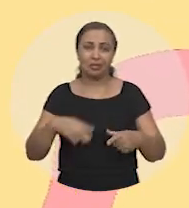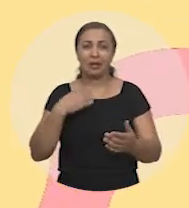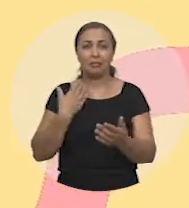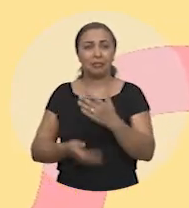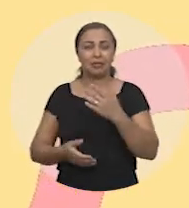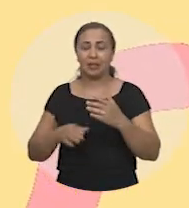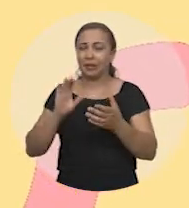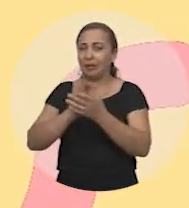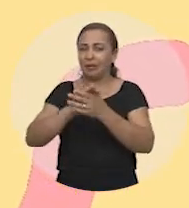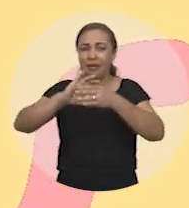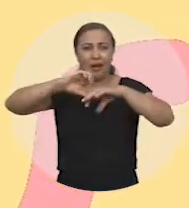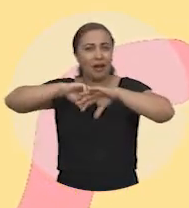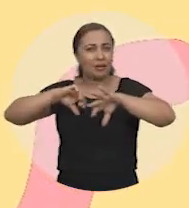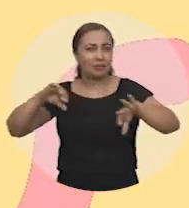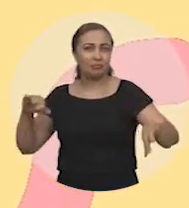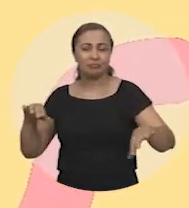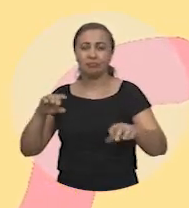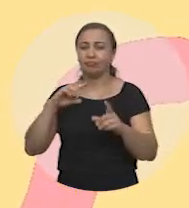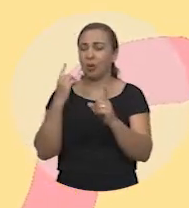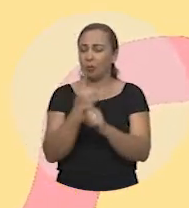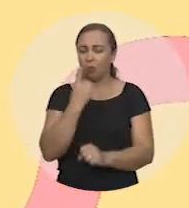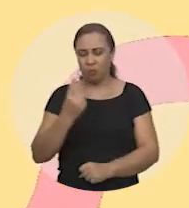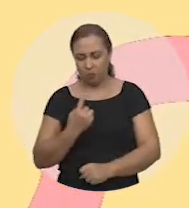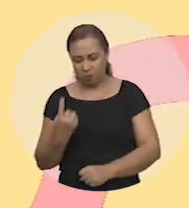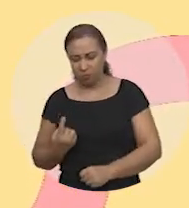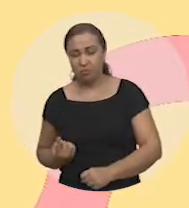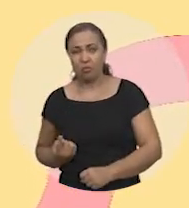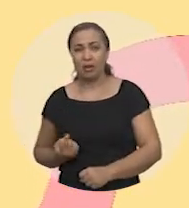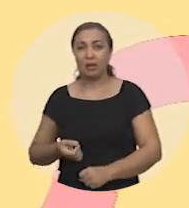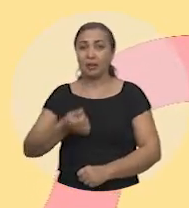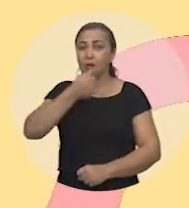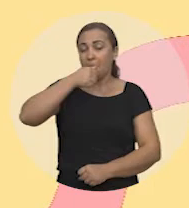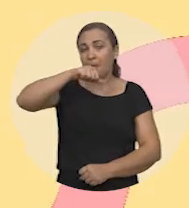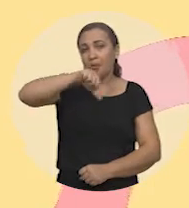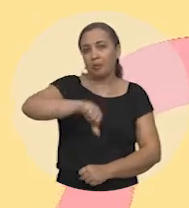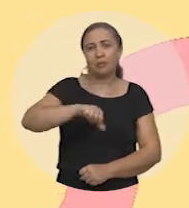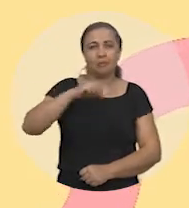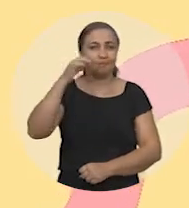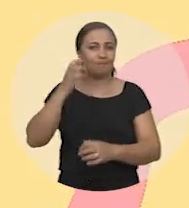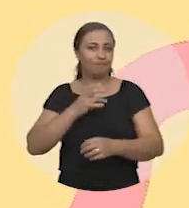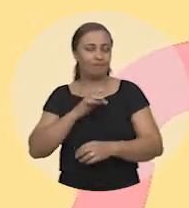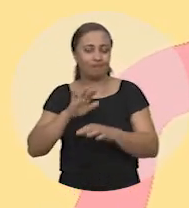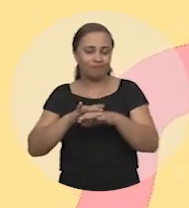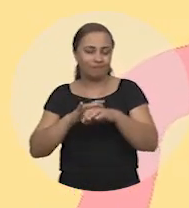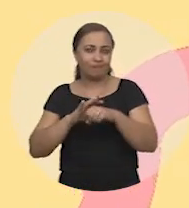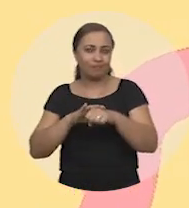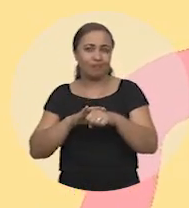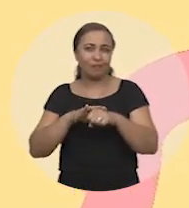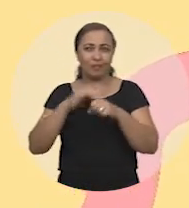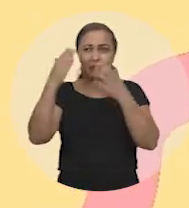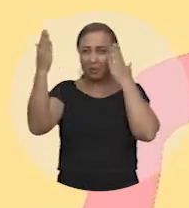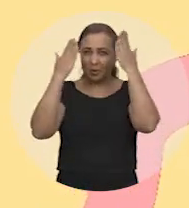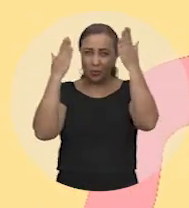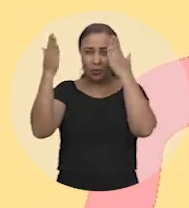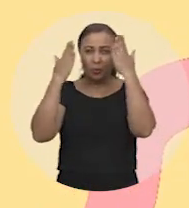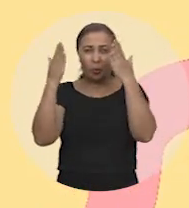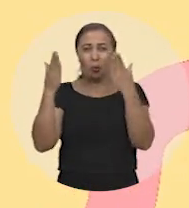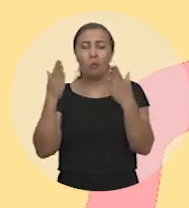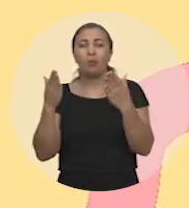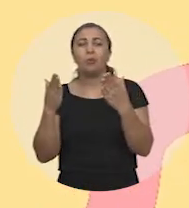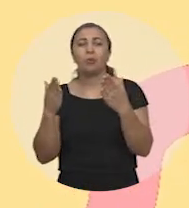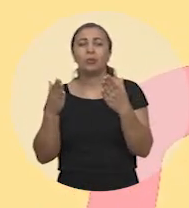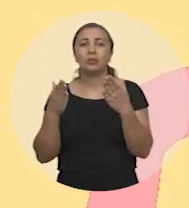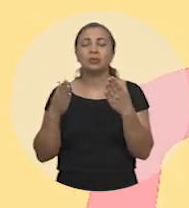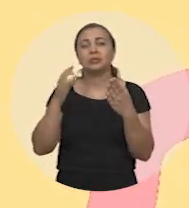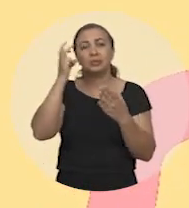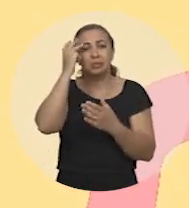ameaça de separação ameaça de solidão ameaça de agravamento já de doença de transtornos